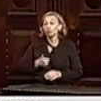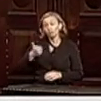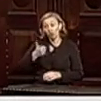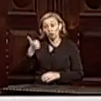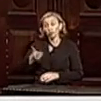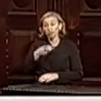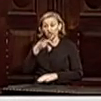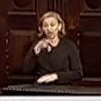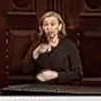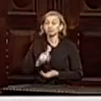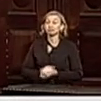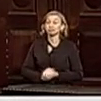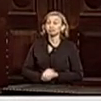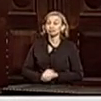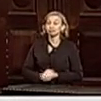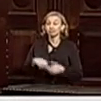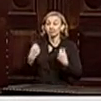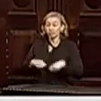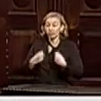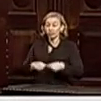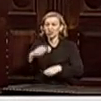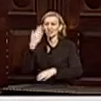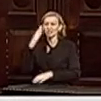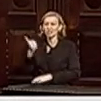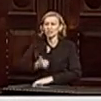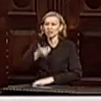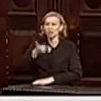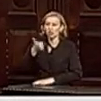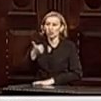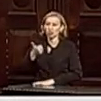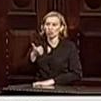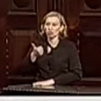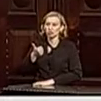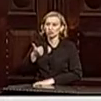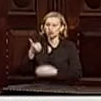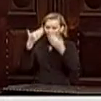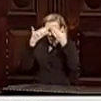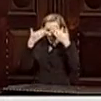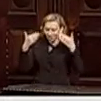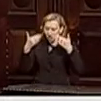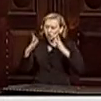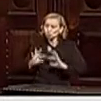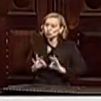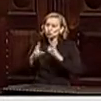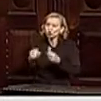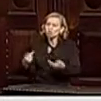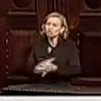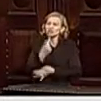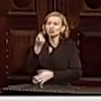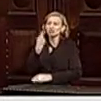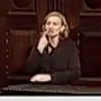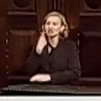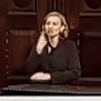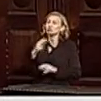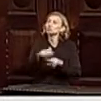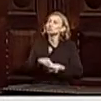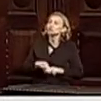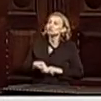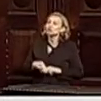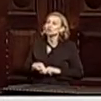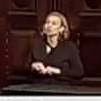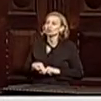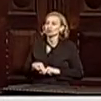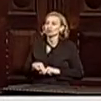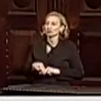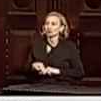ser tomado. Precisamos de esclarecimentos, por um lado, de tudo que se passou na sexta-feira e dos motivos que